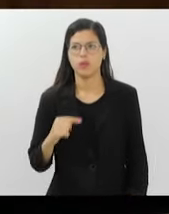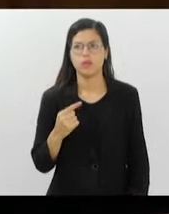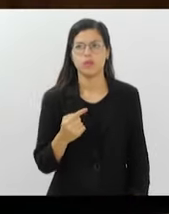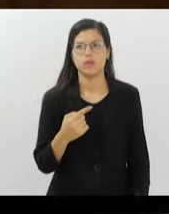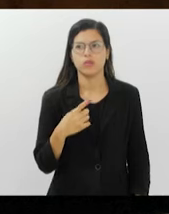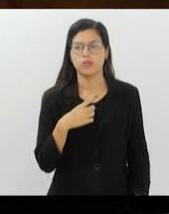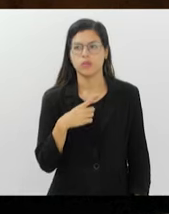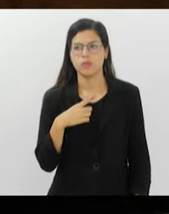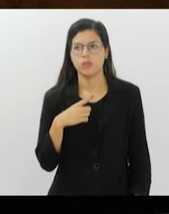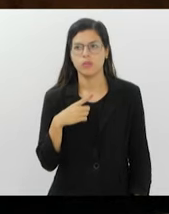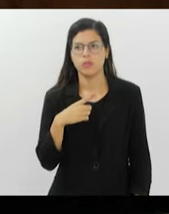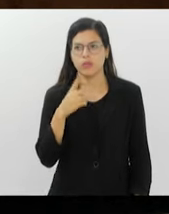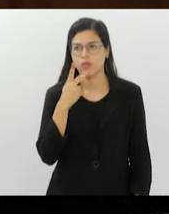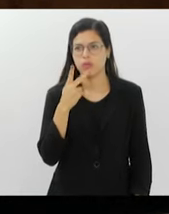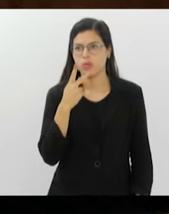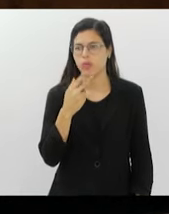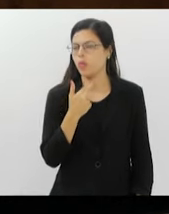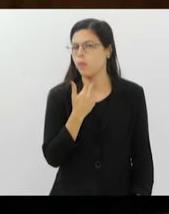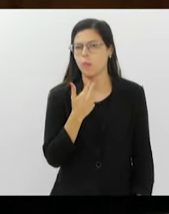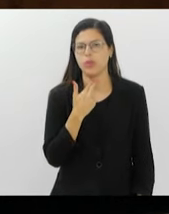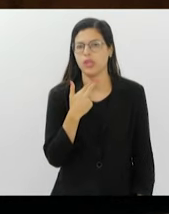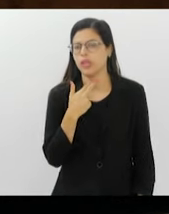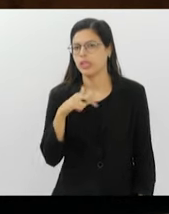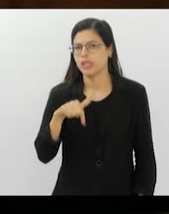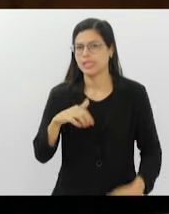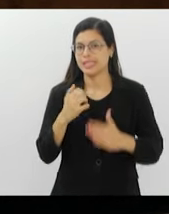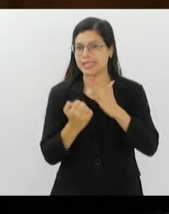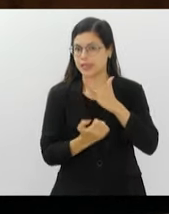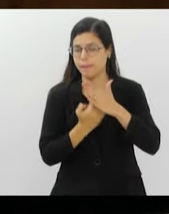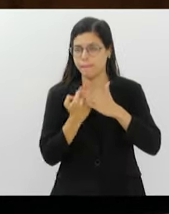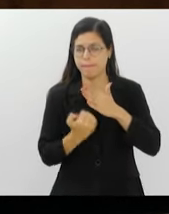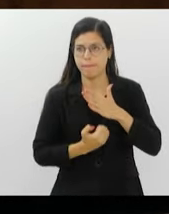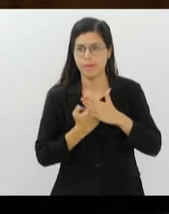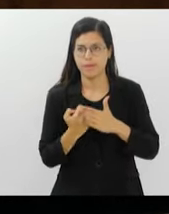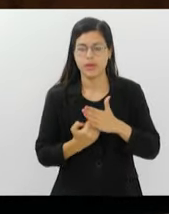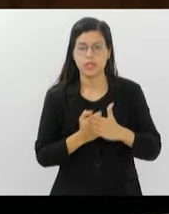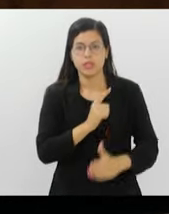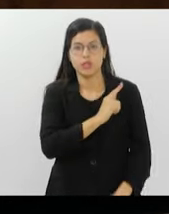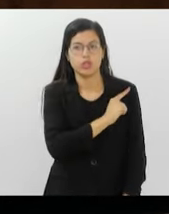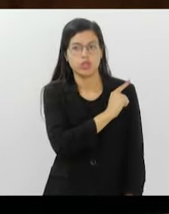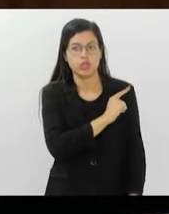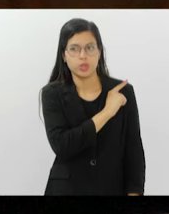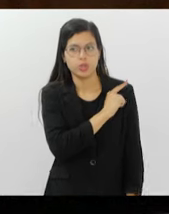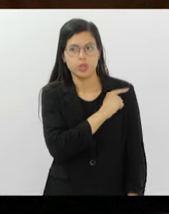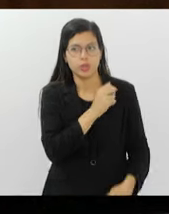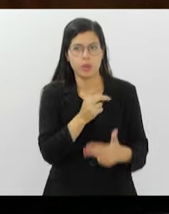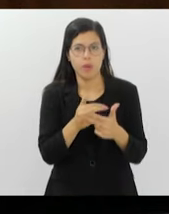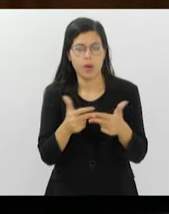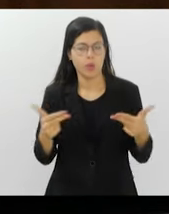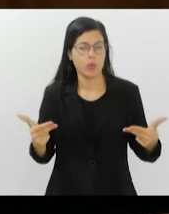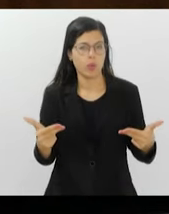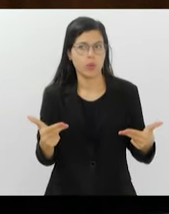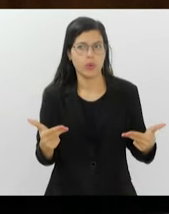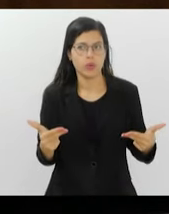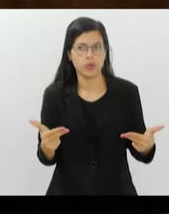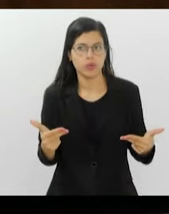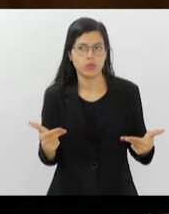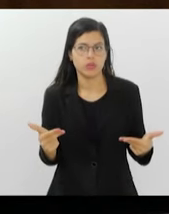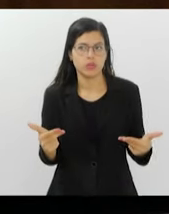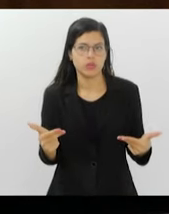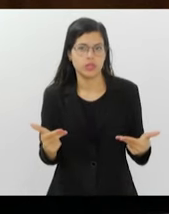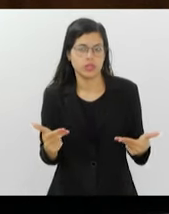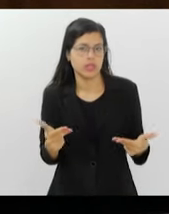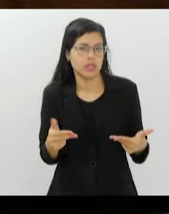dito que não poderia ser a própria fé transport a ser a gestora de algo que lhe diz respeito e